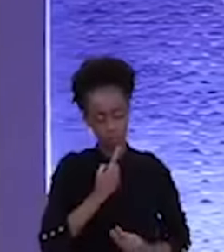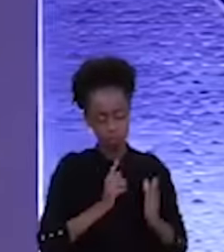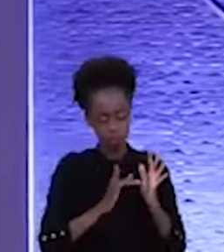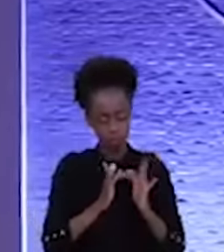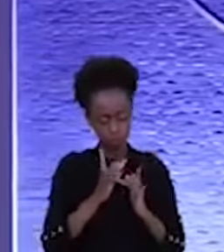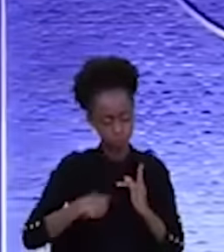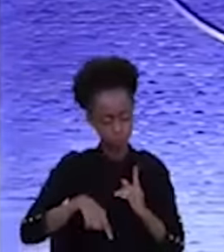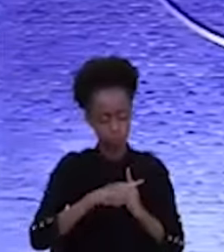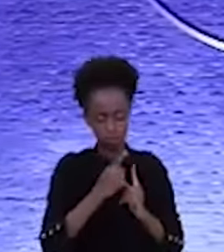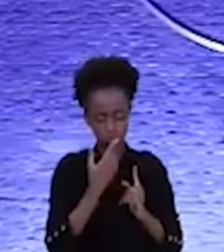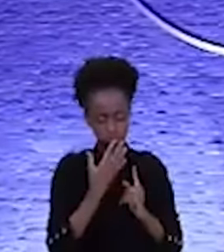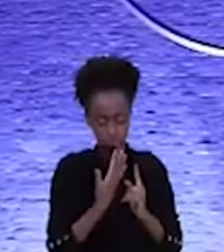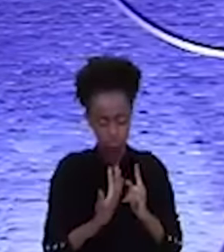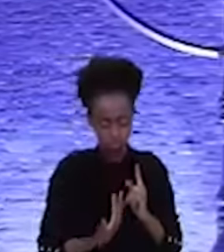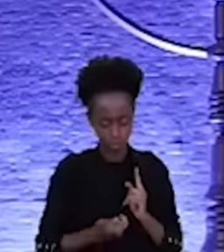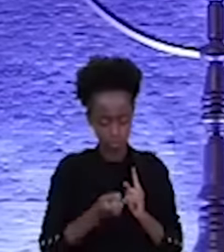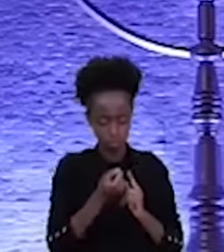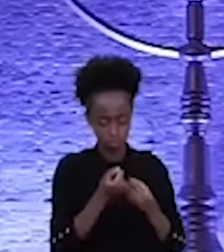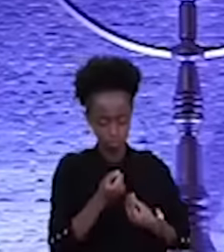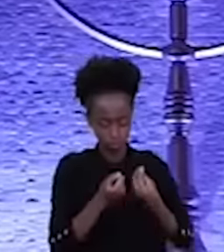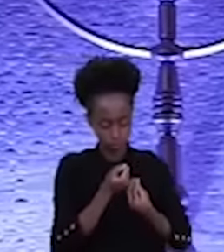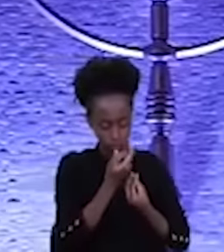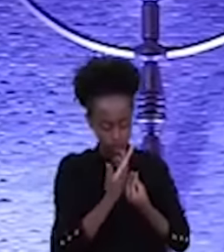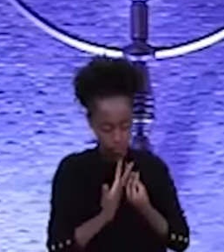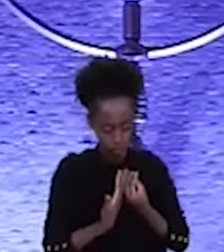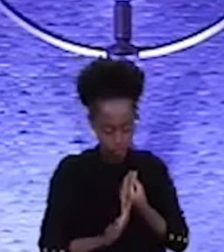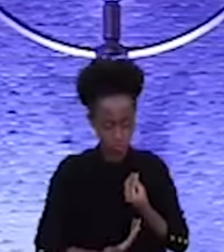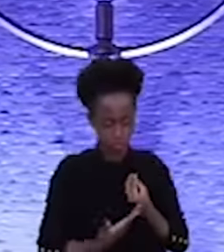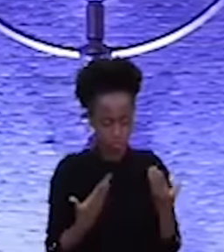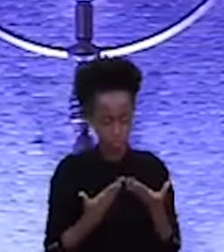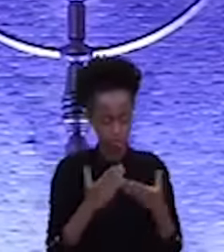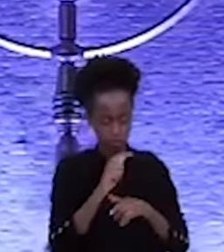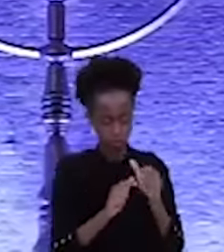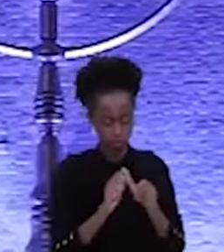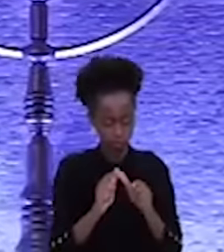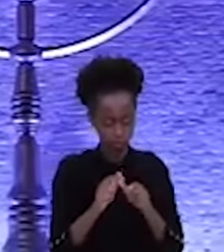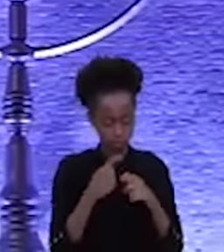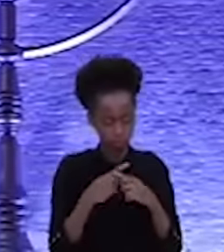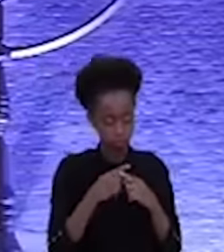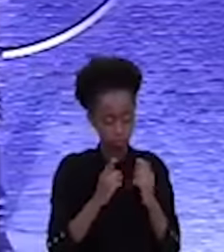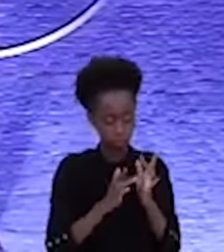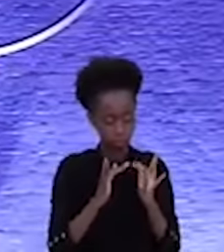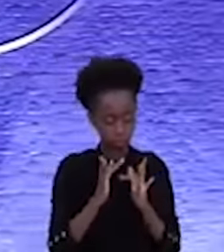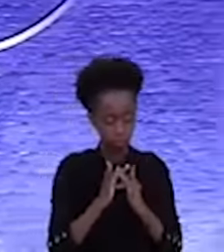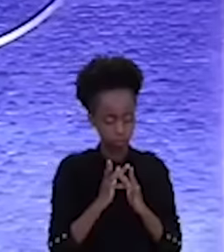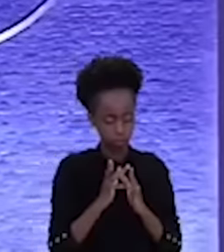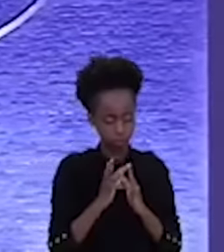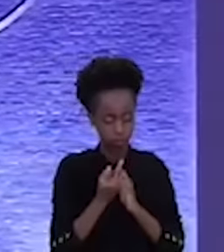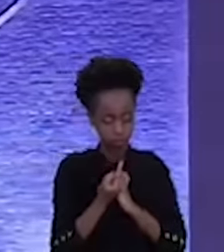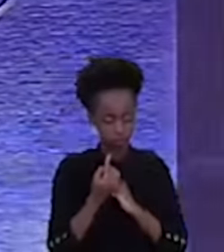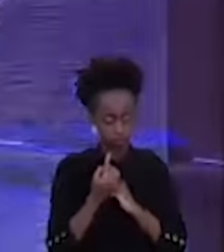Deus, do Filho do Altíssimo, o noivo, que veio ao mundo como Cordeiro de